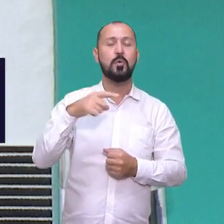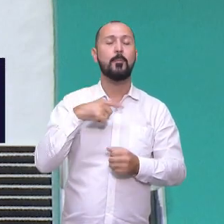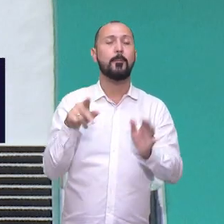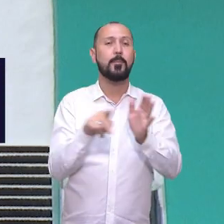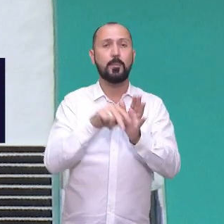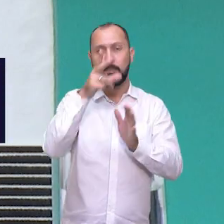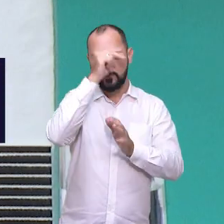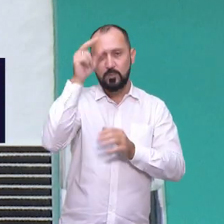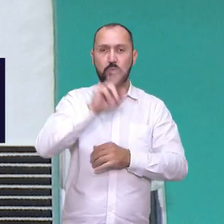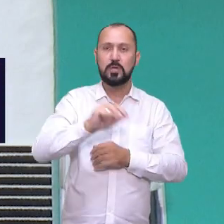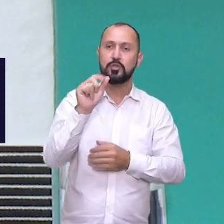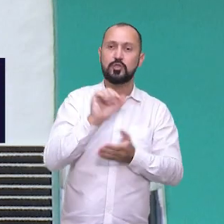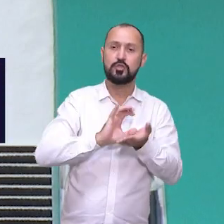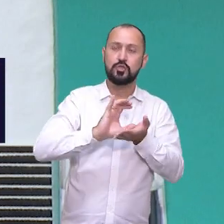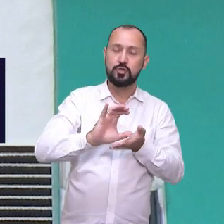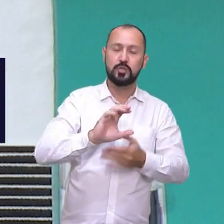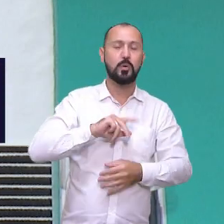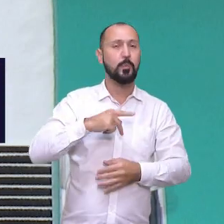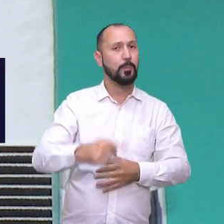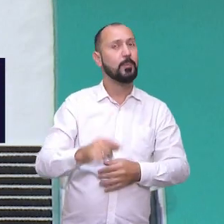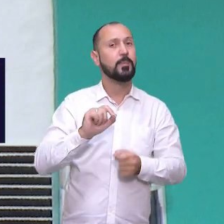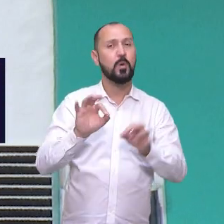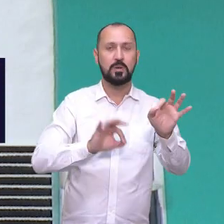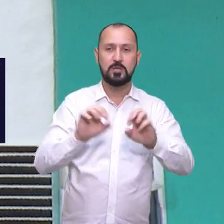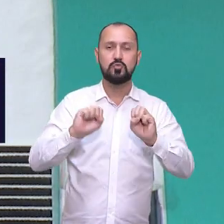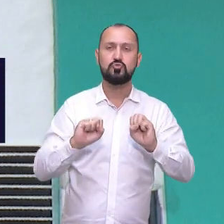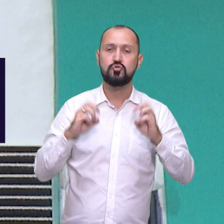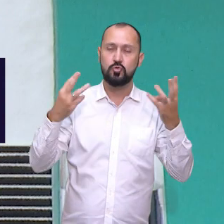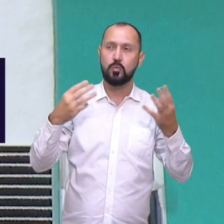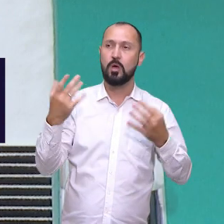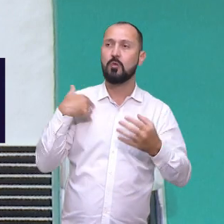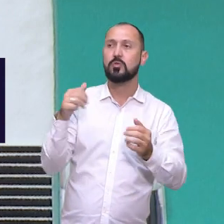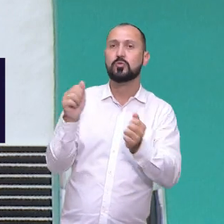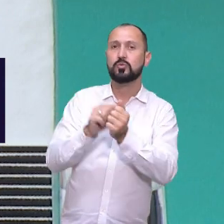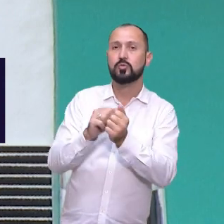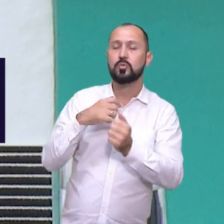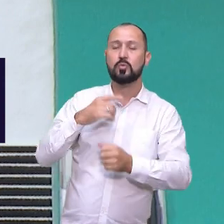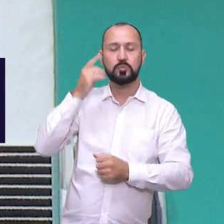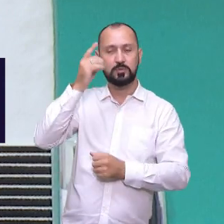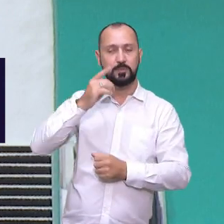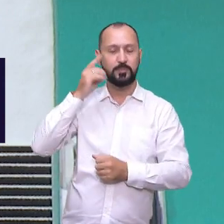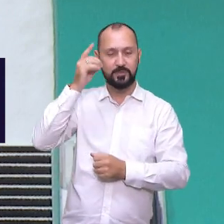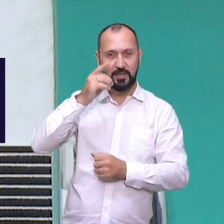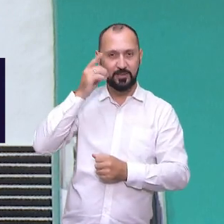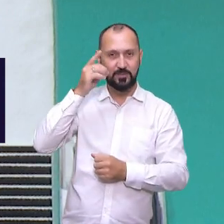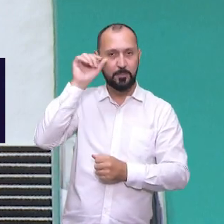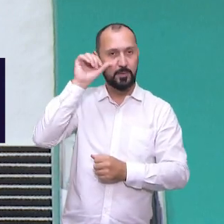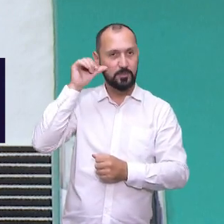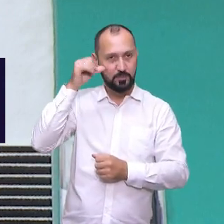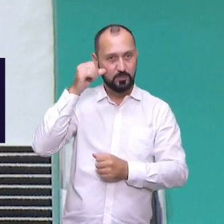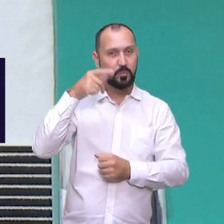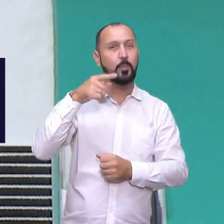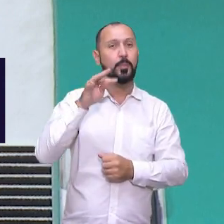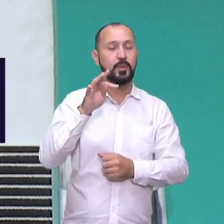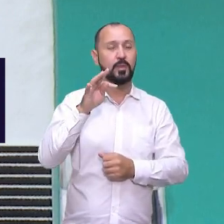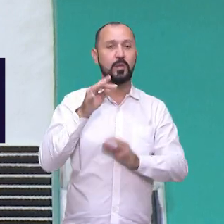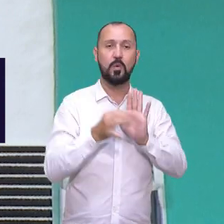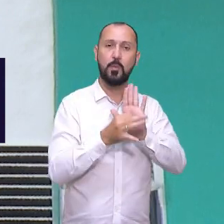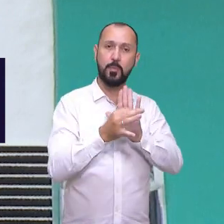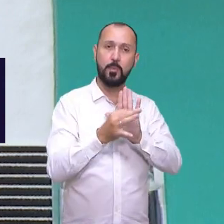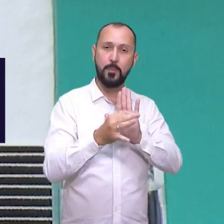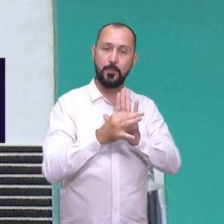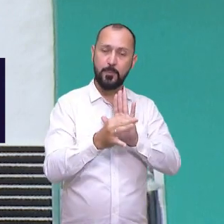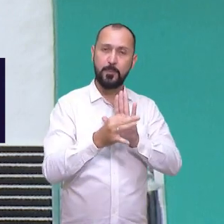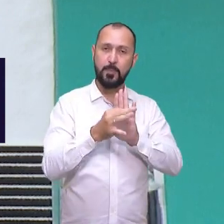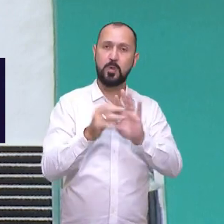sertanejo: o uso do dinheiro público por prefeituras nas realizações de shows. Para falar sobre isso, está aqui conosco o deputado Amarildo